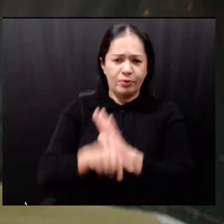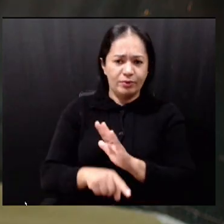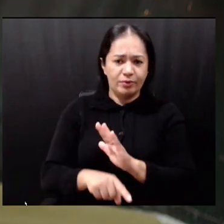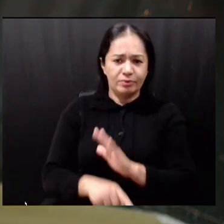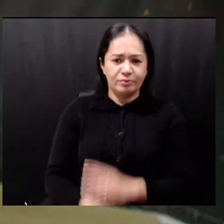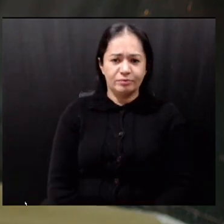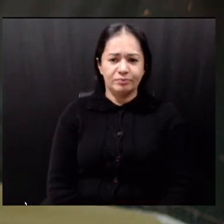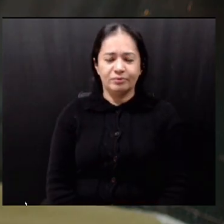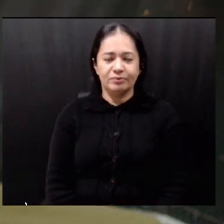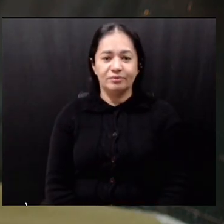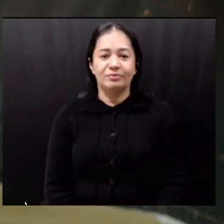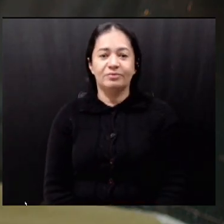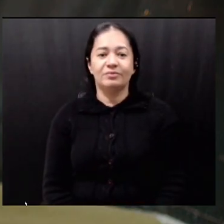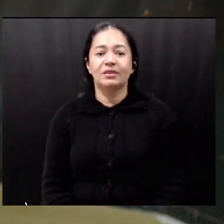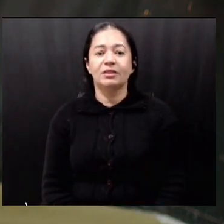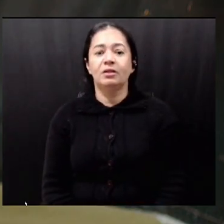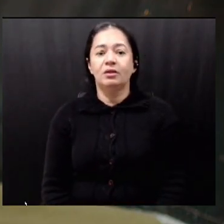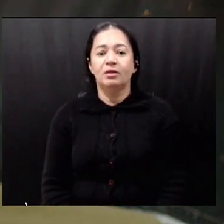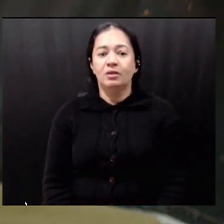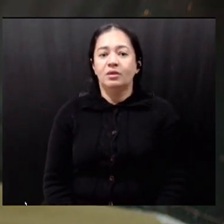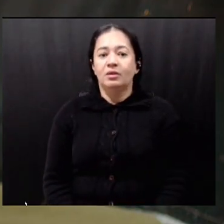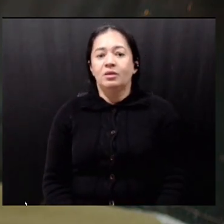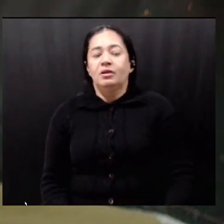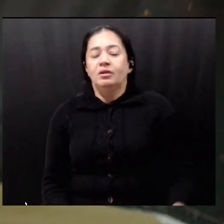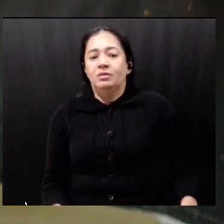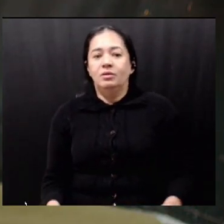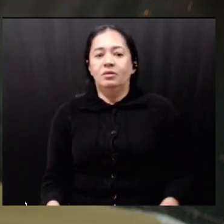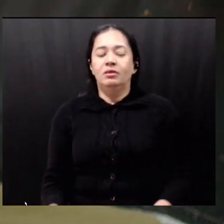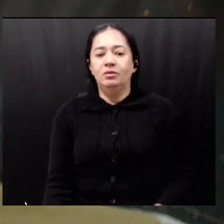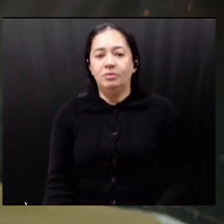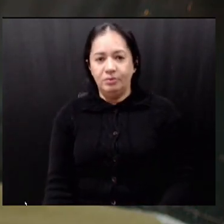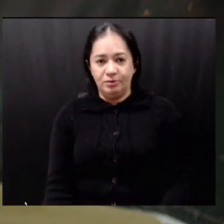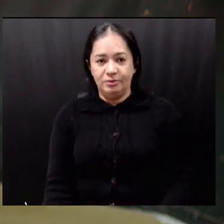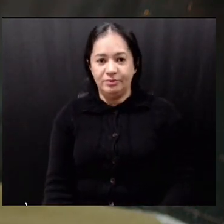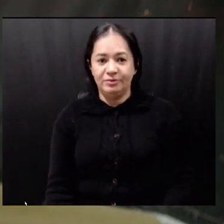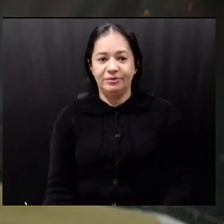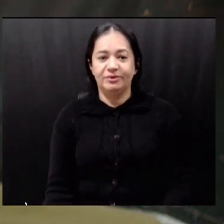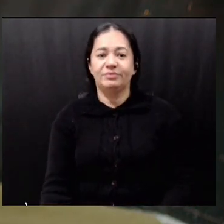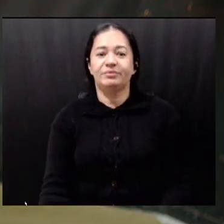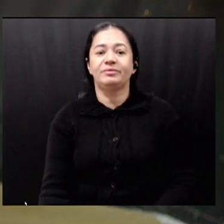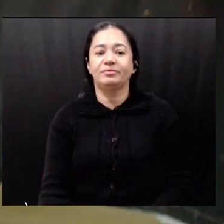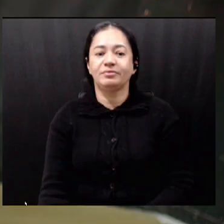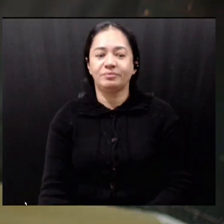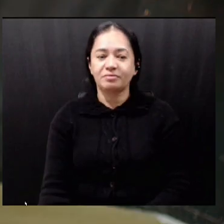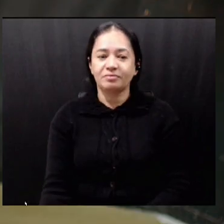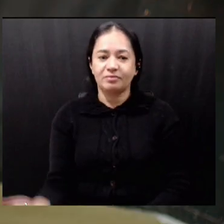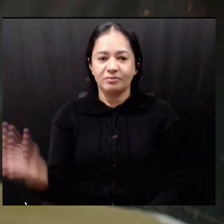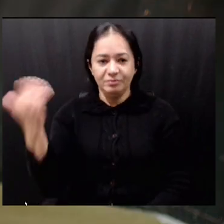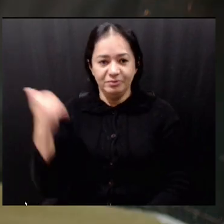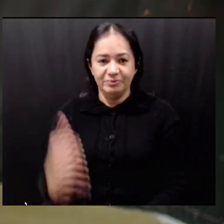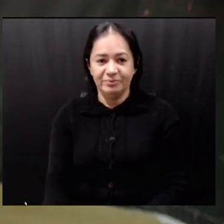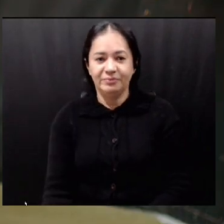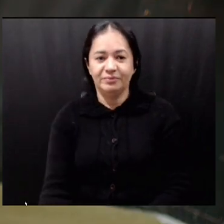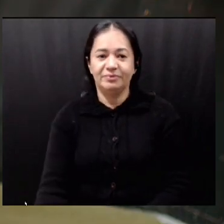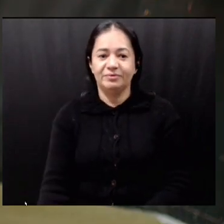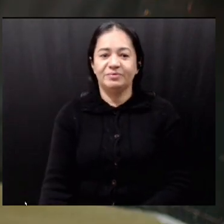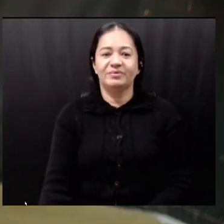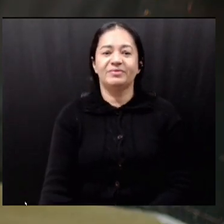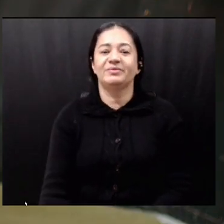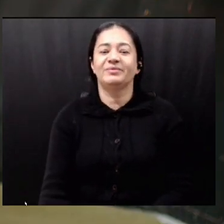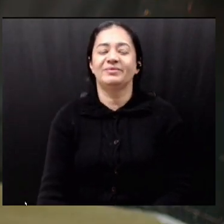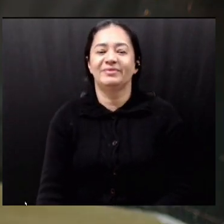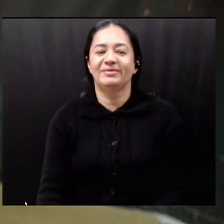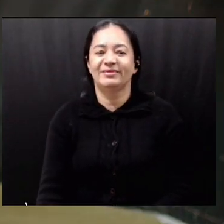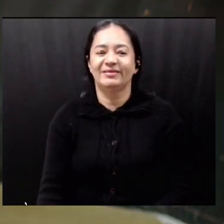na tela. Se não, fala aqui no meu ouvidinho. 8h58. Vamos lá. Olha aí, dá tempo sim. Valeu, João